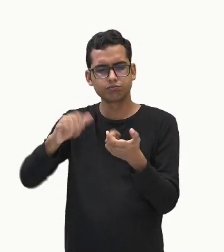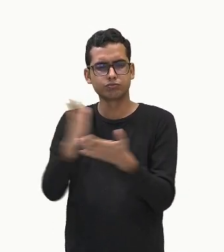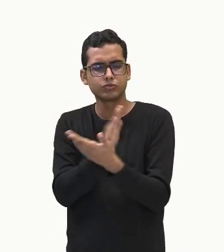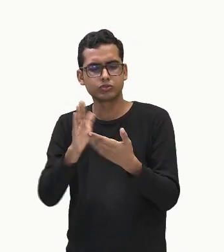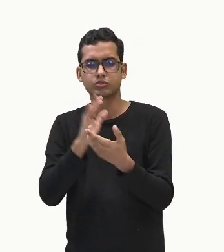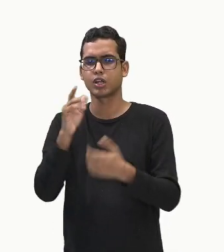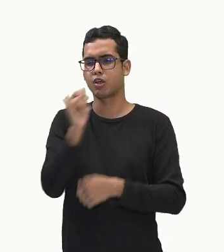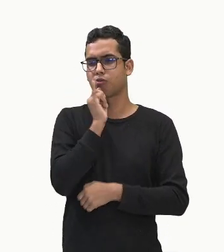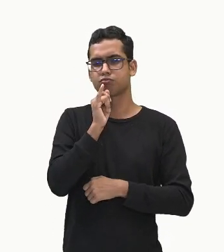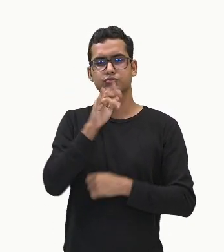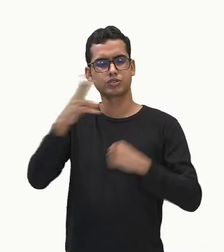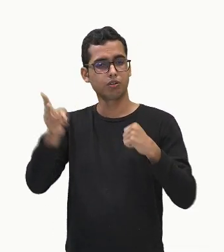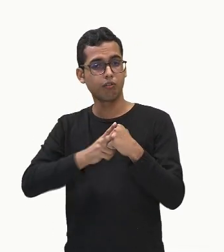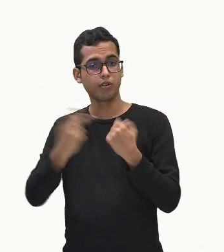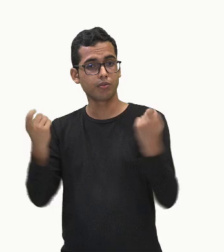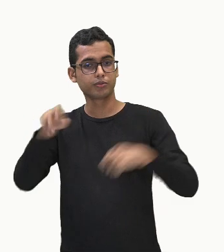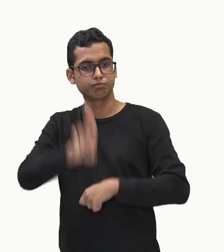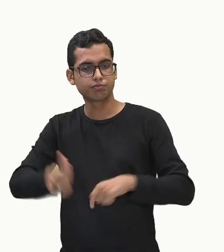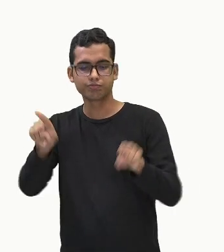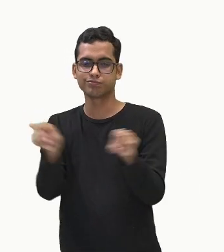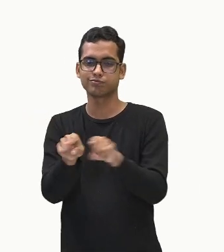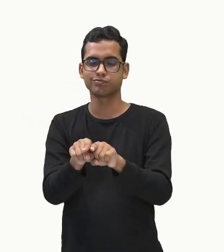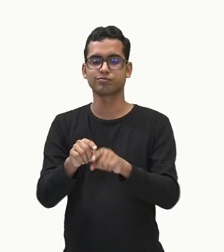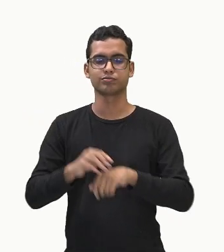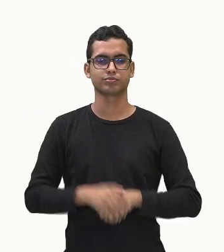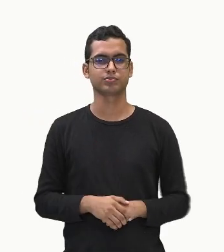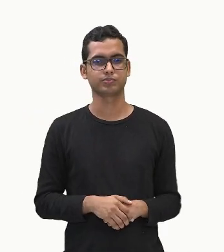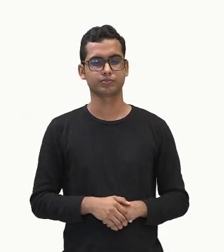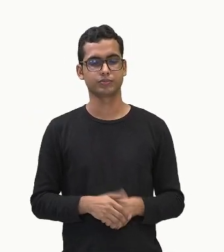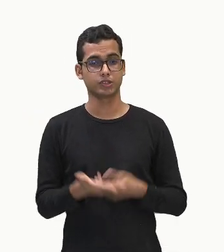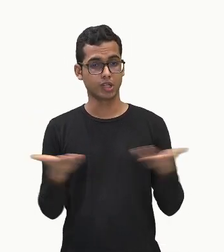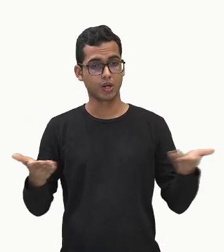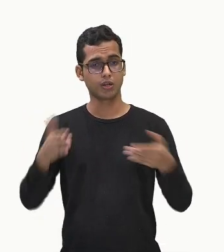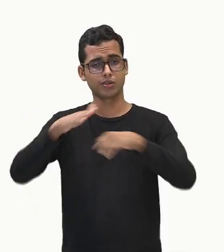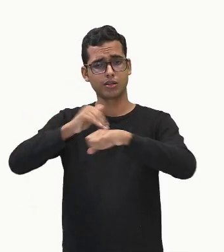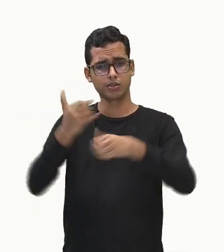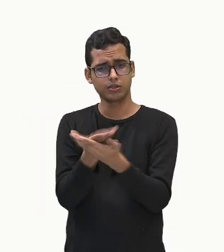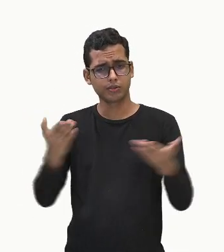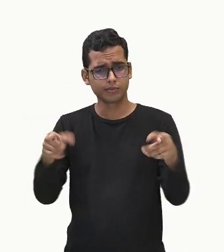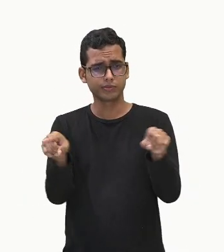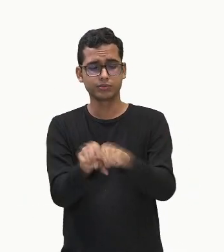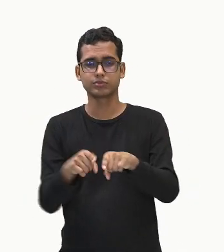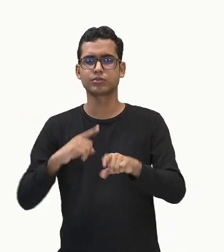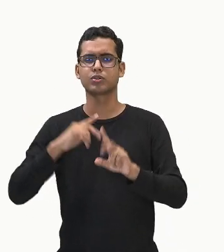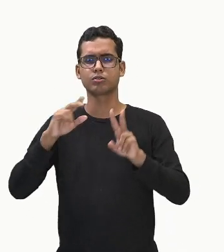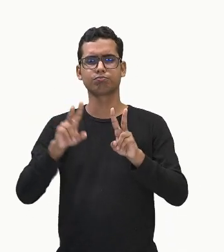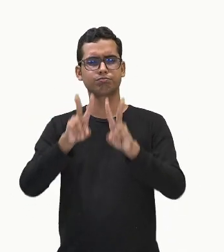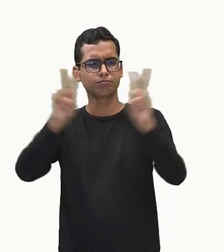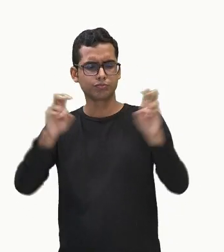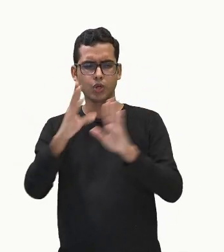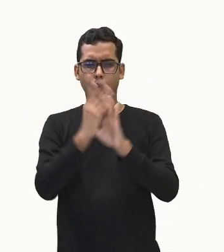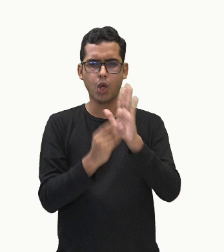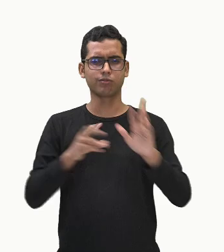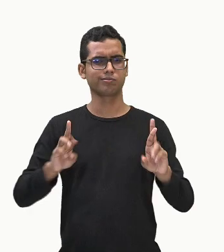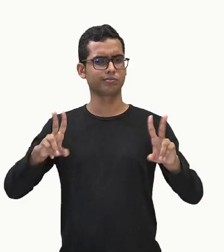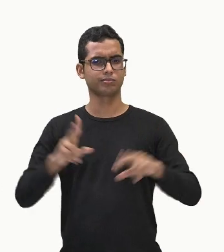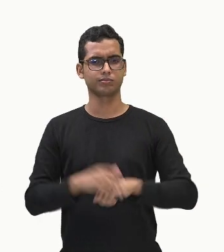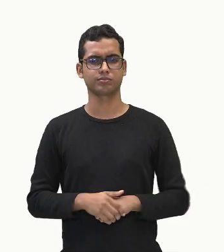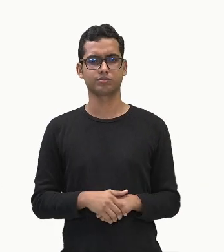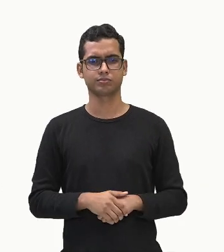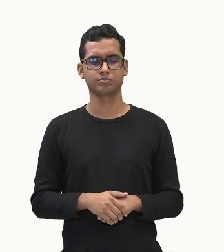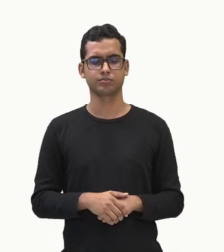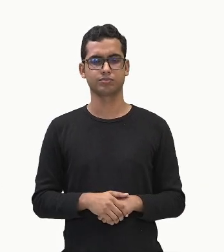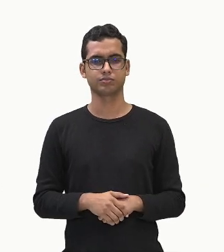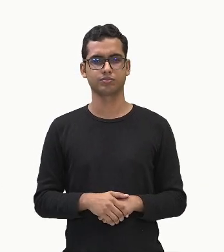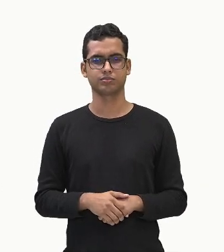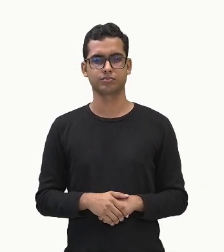aplicar essa conjugação. E agora eu convido a vocês a um tema, um conteúdo diferente, que são